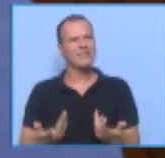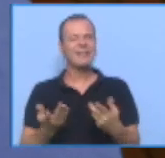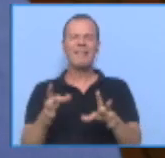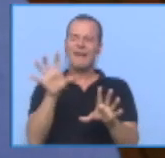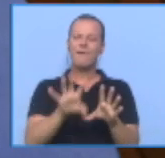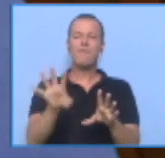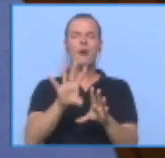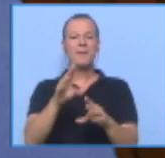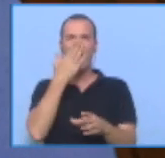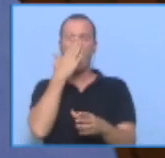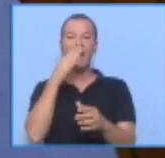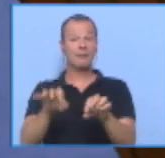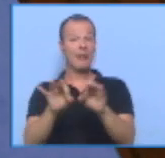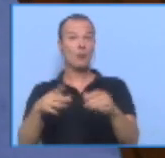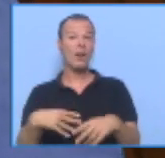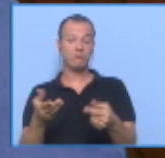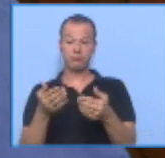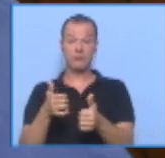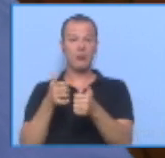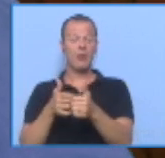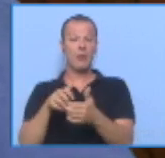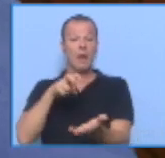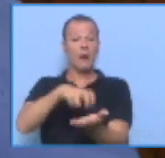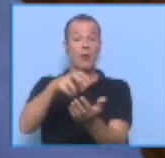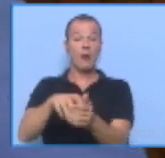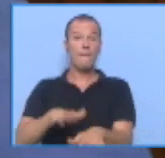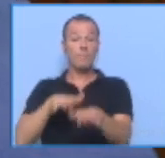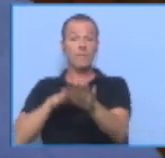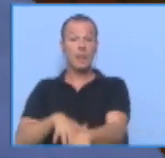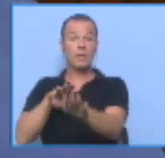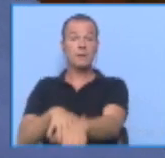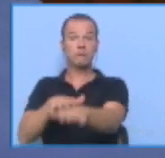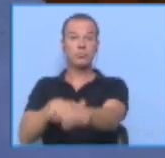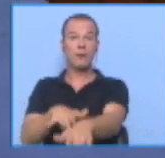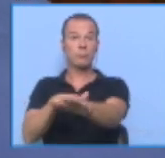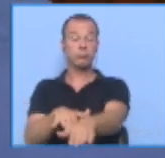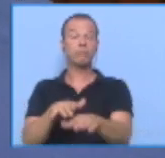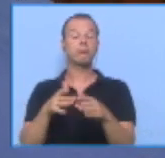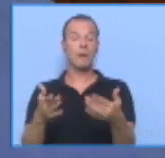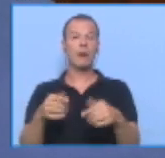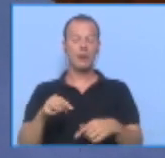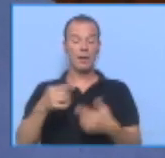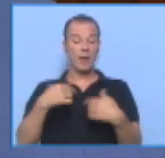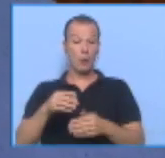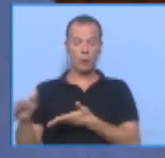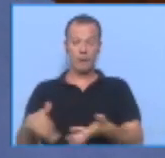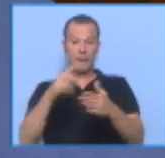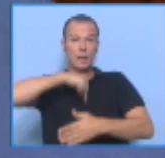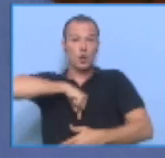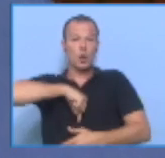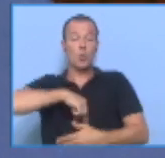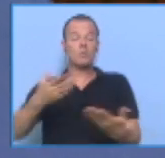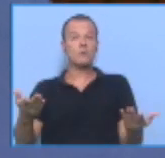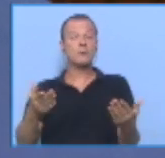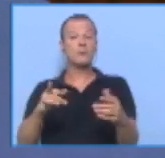imagem da peregrinação que acompanha o próprio caminho interior, e procuramos também fazê-lo